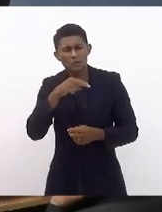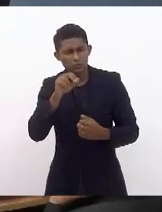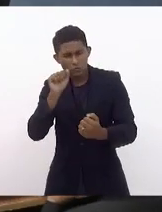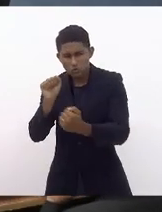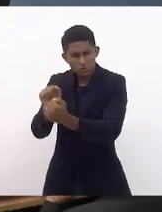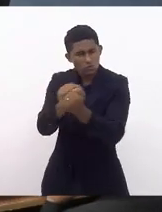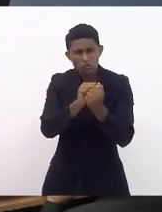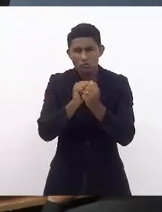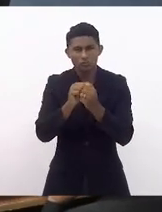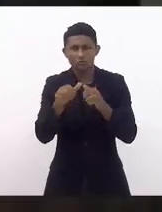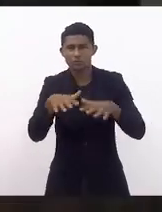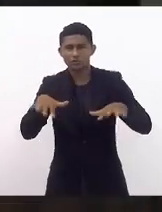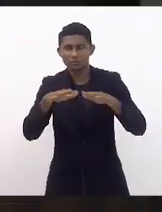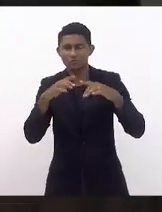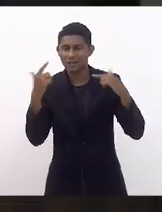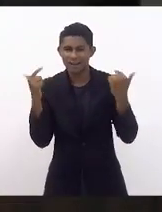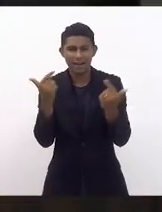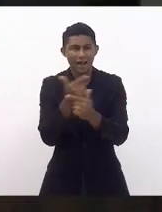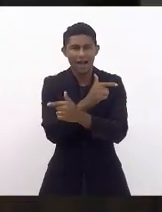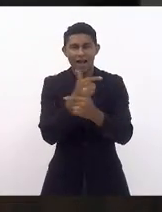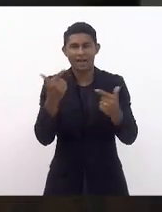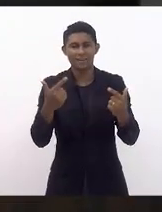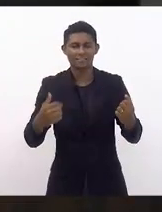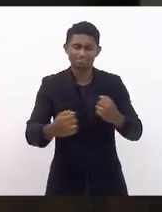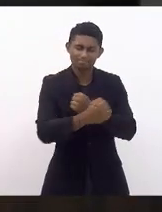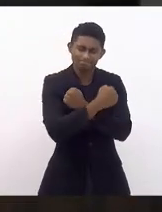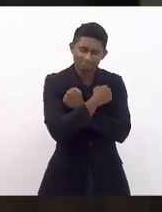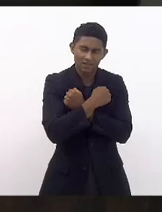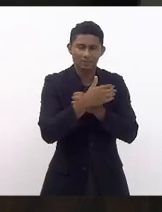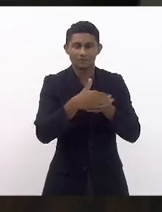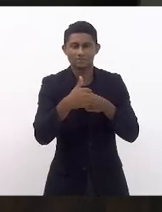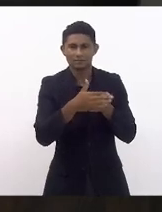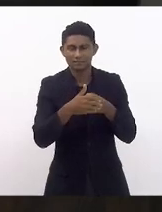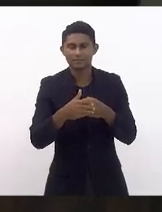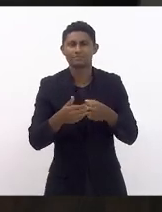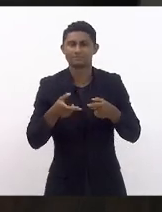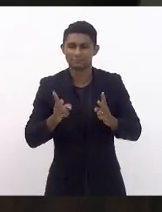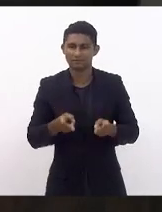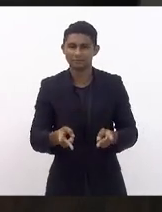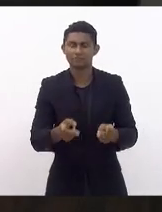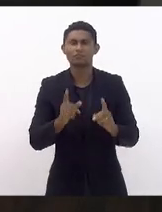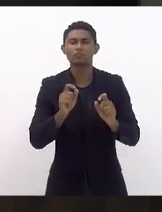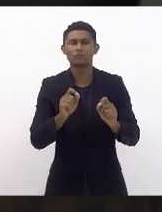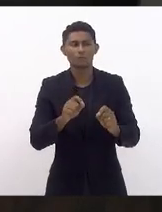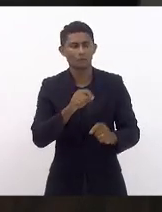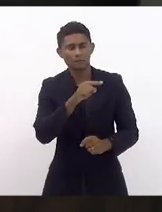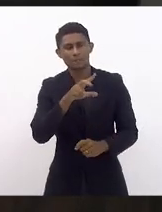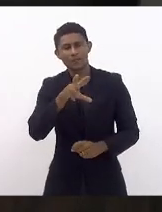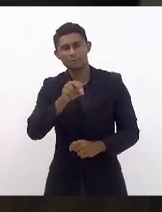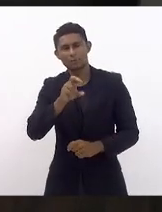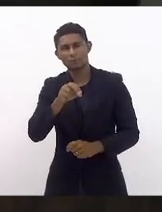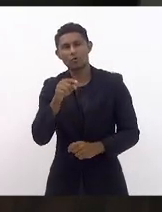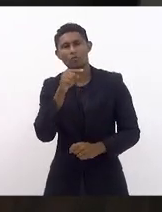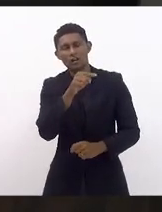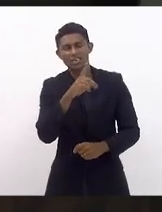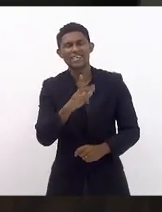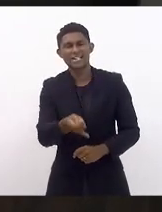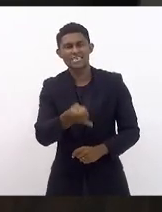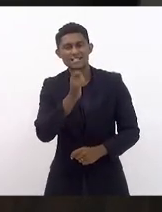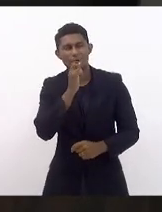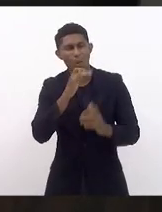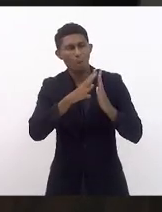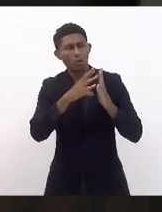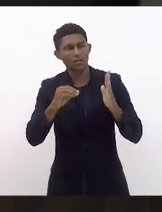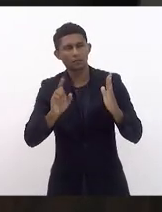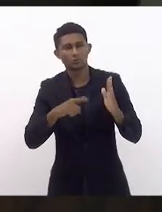muitas risadas, abraços, carinho e reconhecimento unânime de que o avô é um grande exemplo a ser